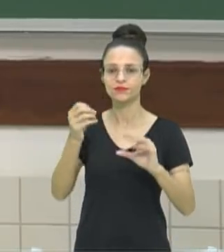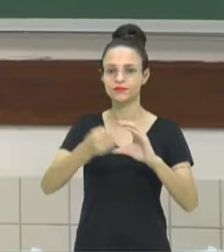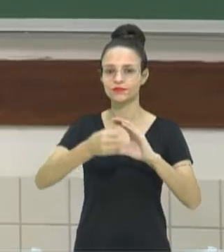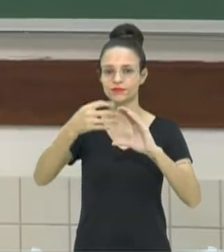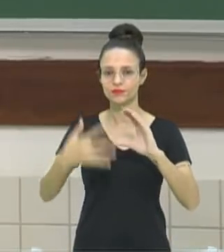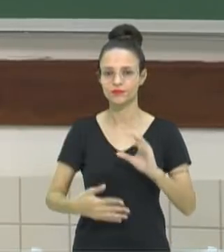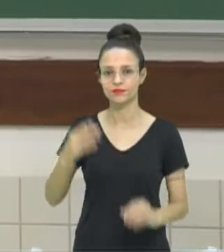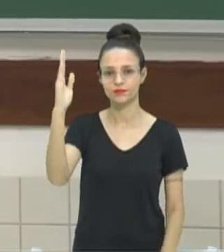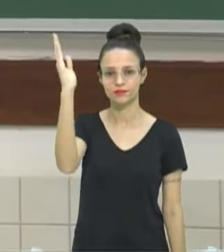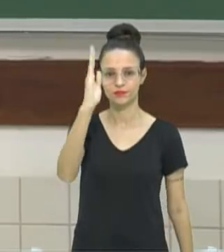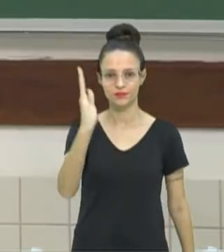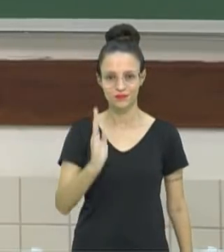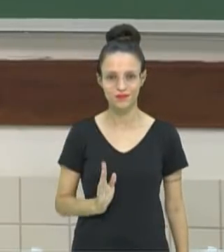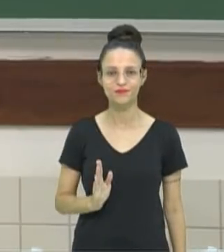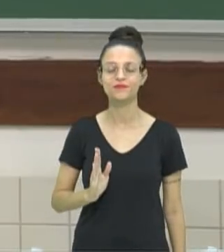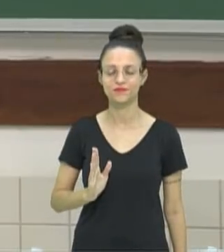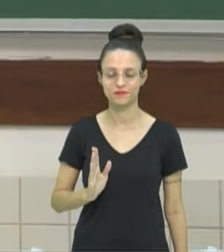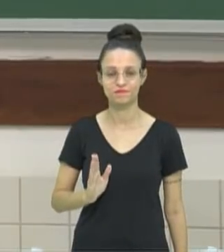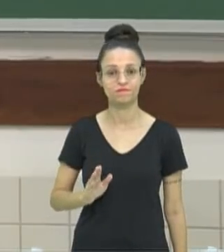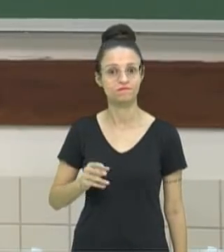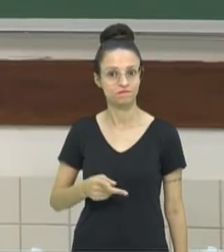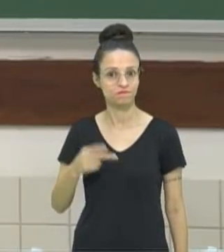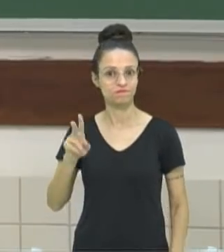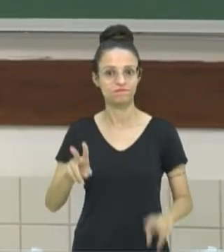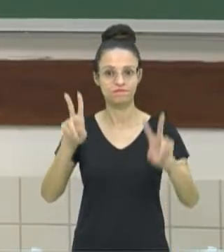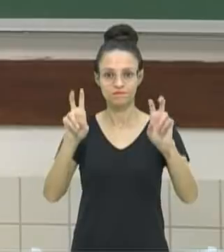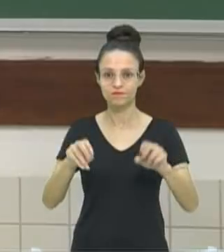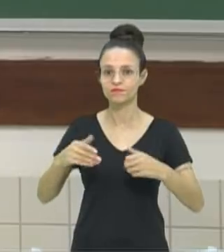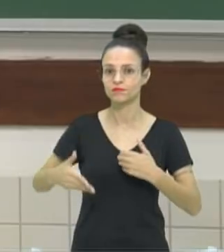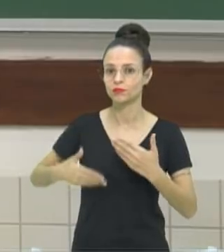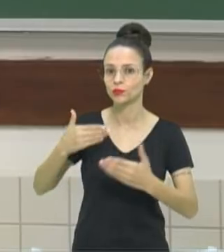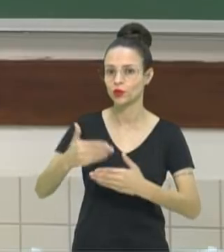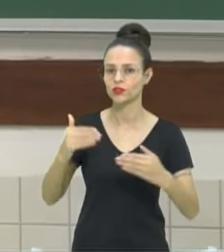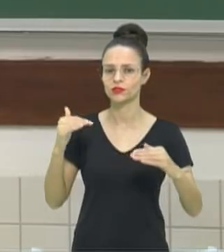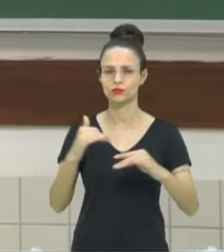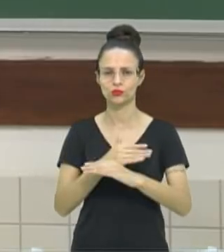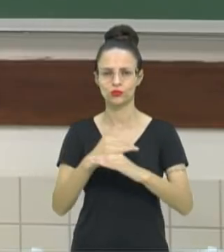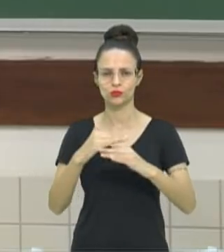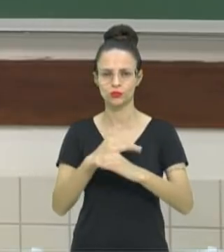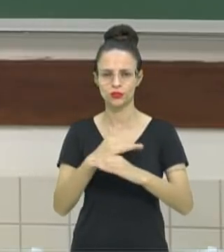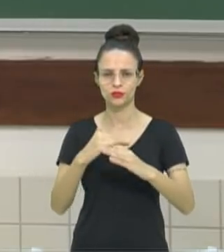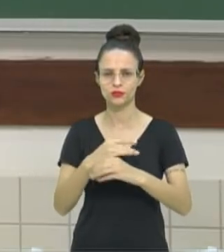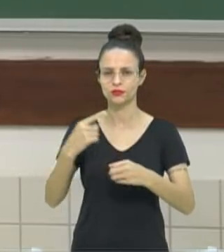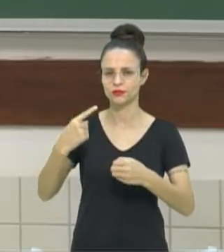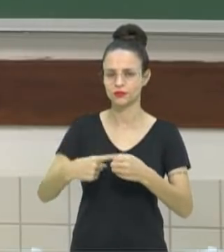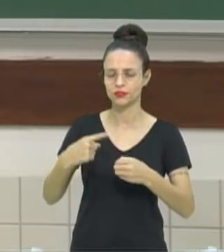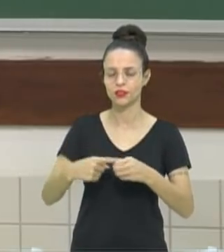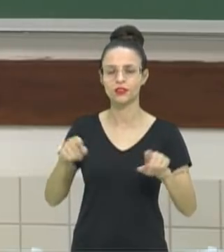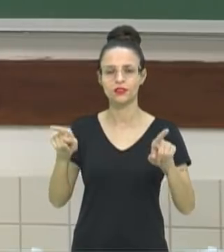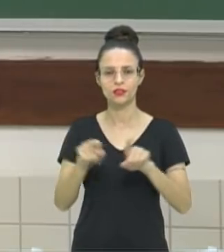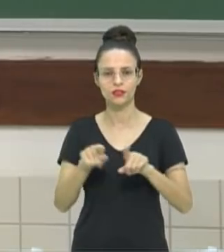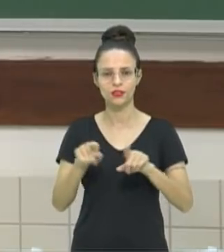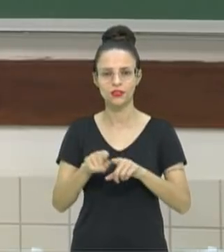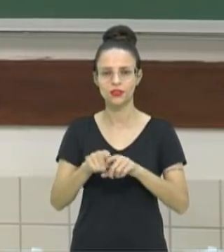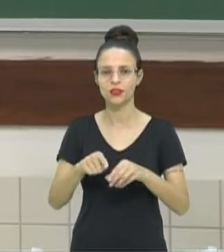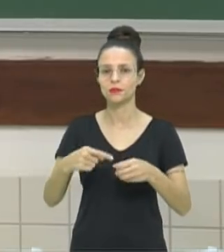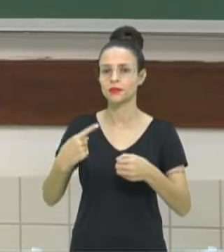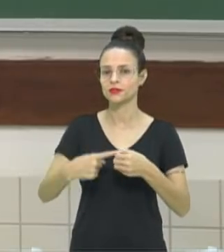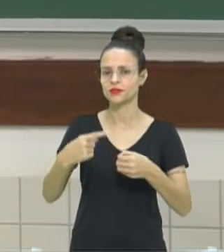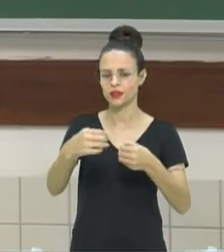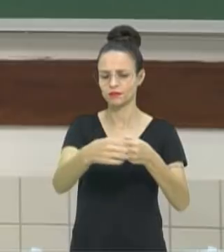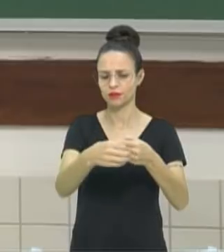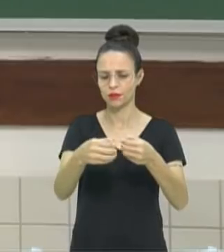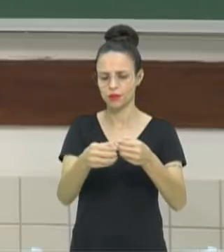características do Brasil. Vamos falar de processo de urbanização, vamos falar de regiões metropolitanas, de rede